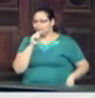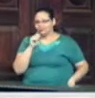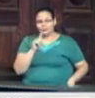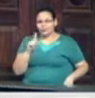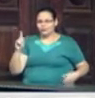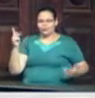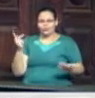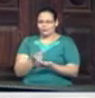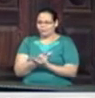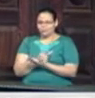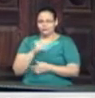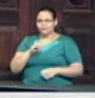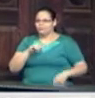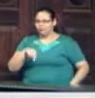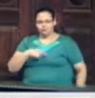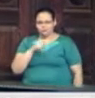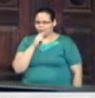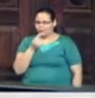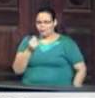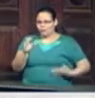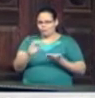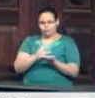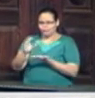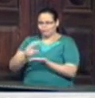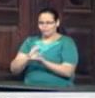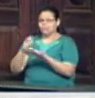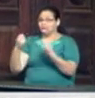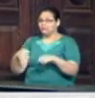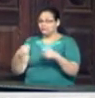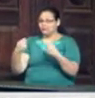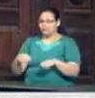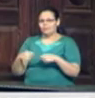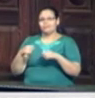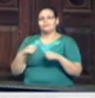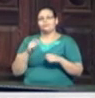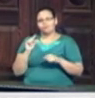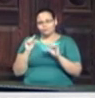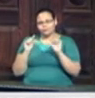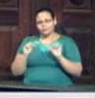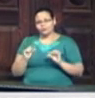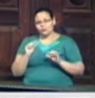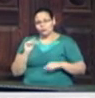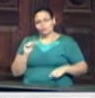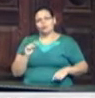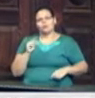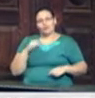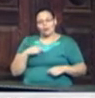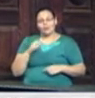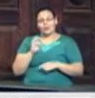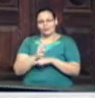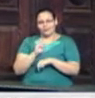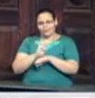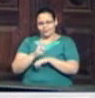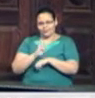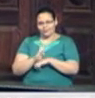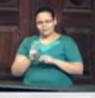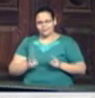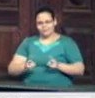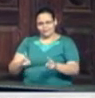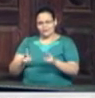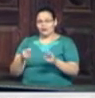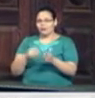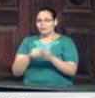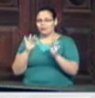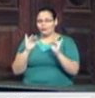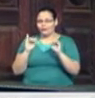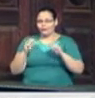acontecer, se nós não tivermos recursos necessários para minimamente tocar esse Estado, que o Poder Executivo até o final